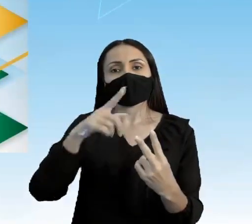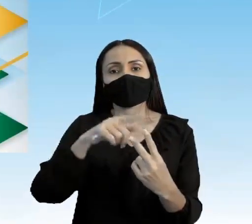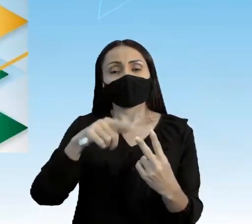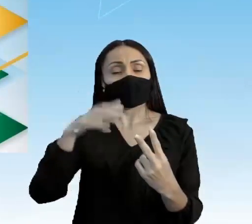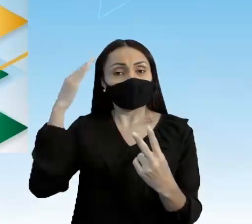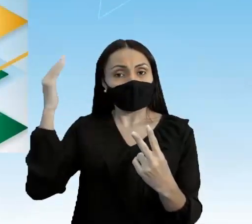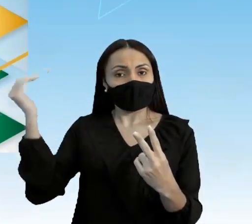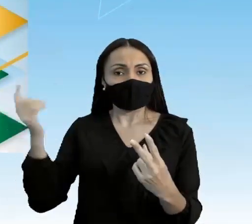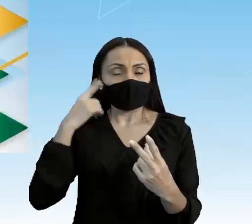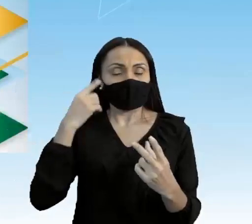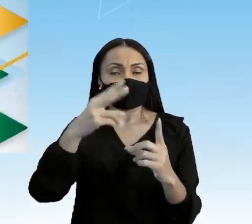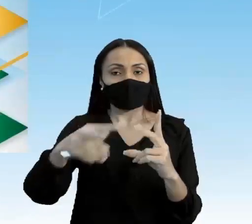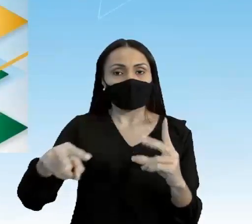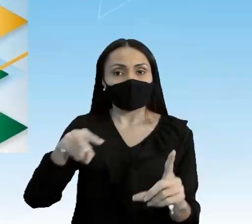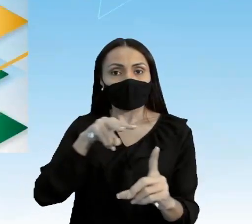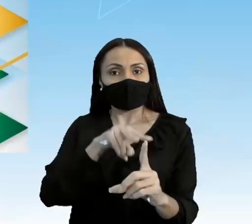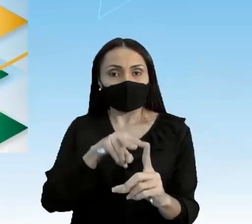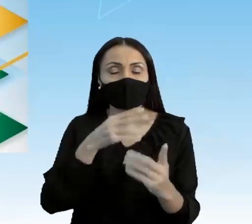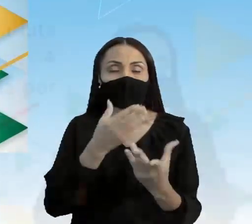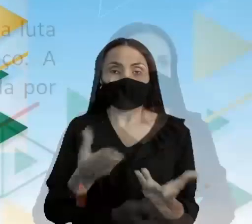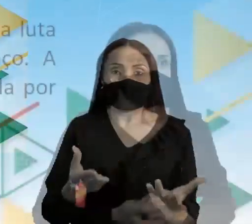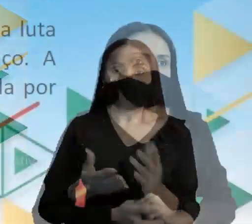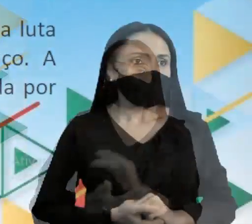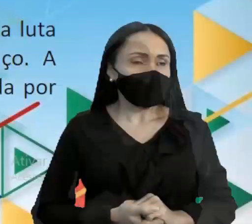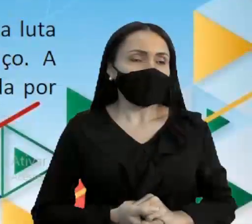grande destaque, grande papel nas lutas.